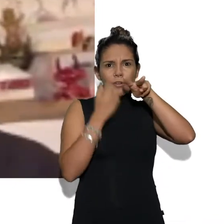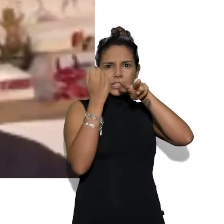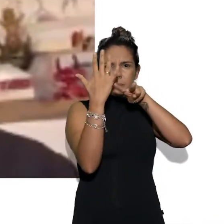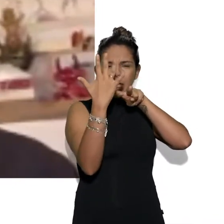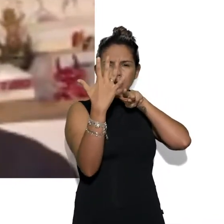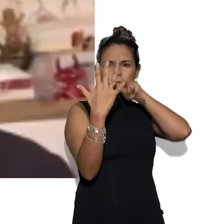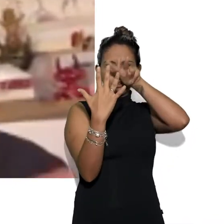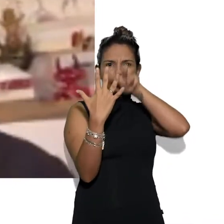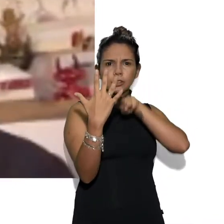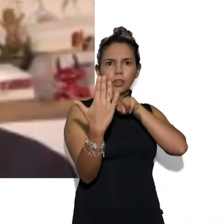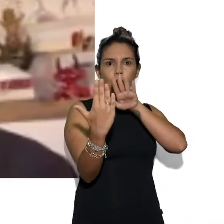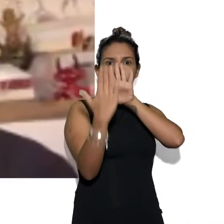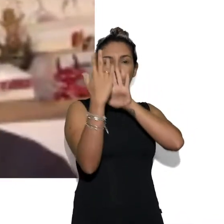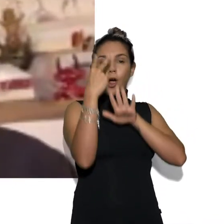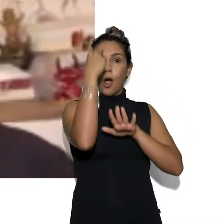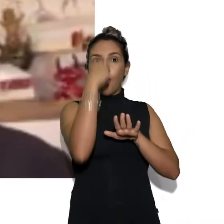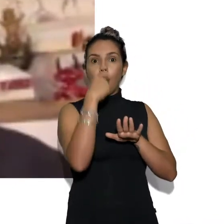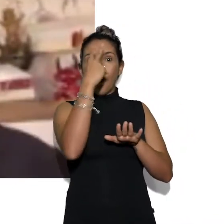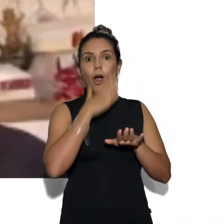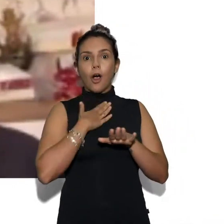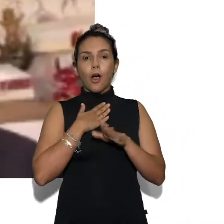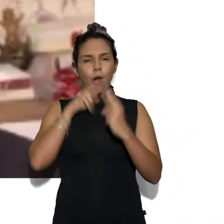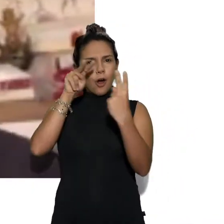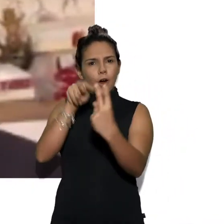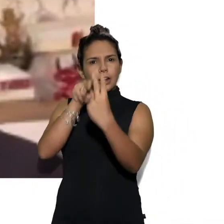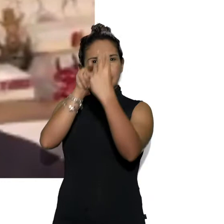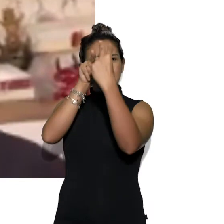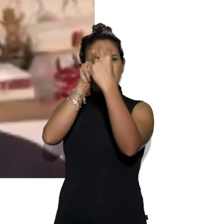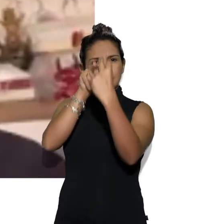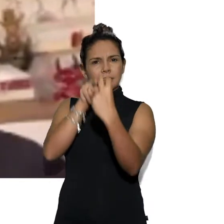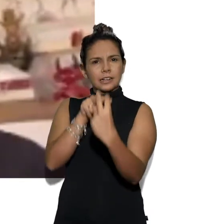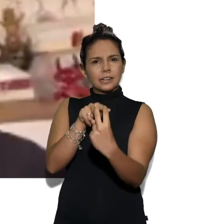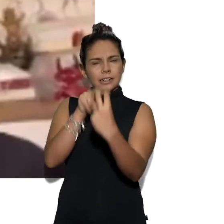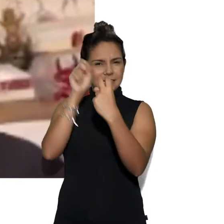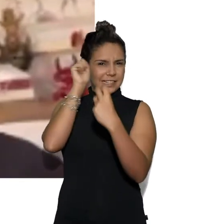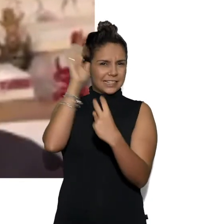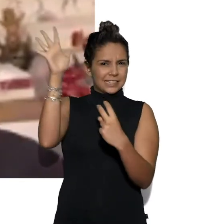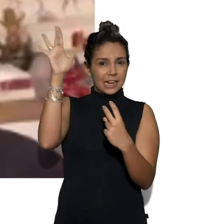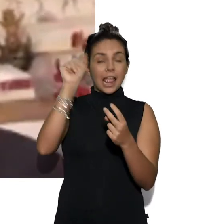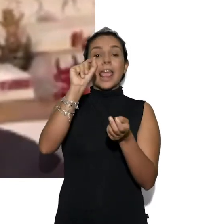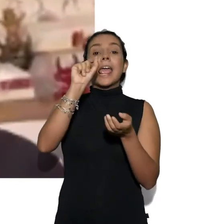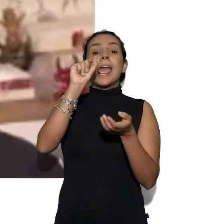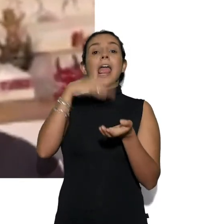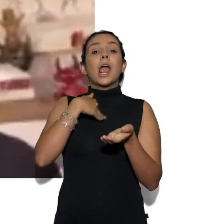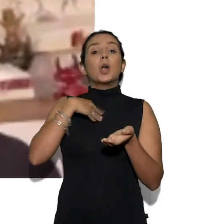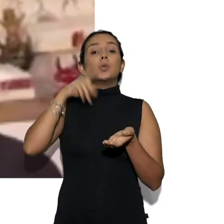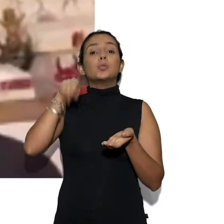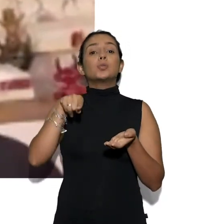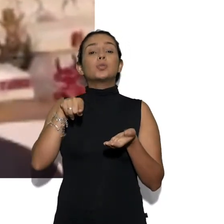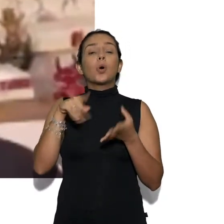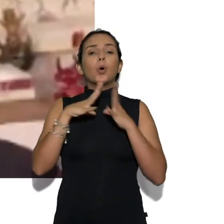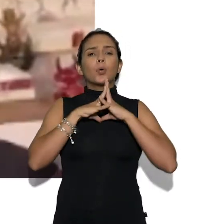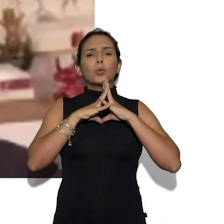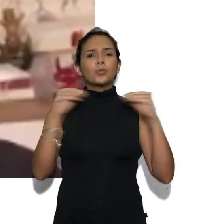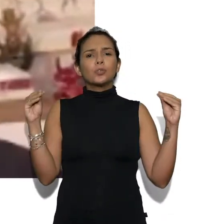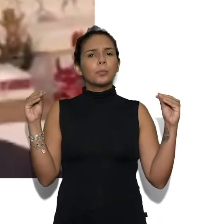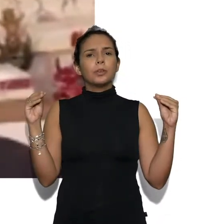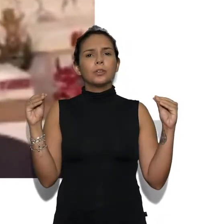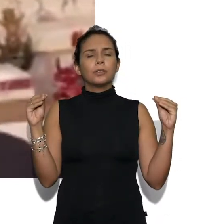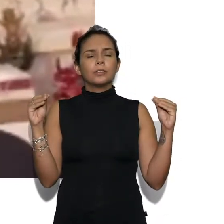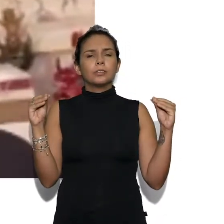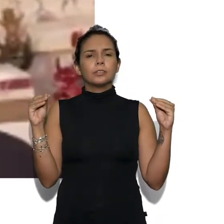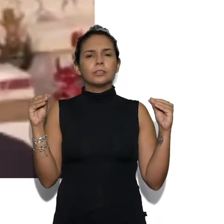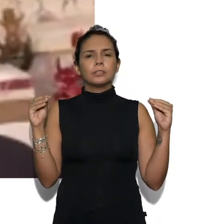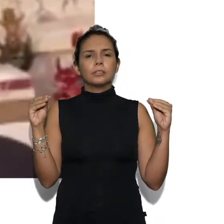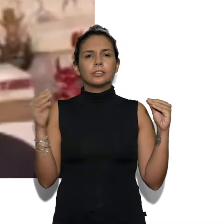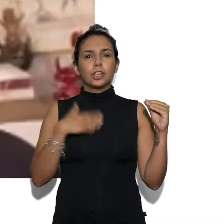que tudo quanto pudesse distrair-me de ser quem sou, desapareceu. Eu fiquei entregue